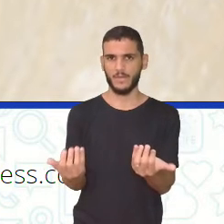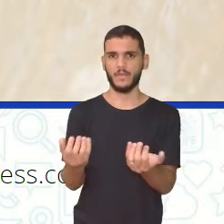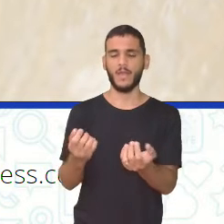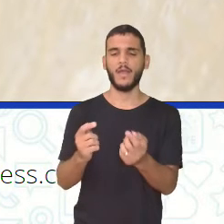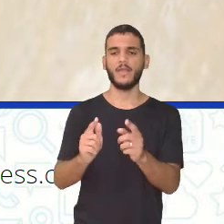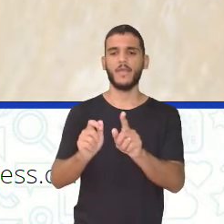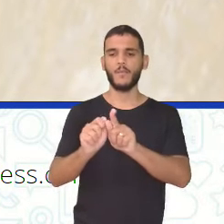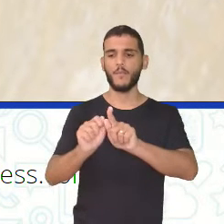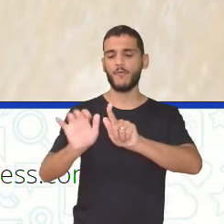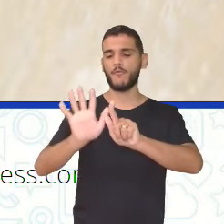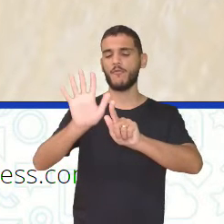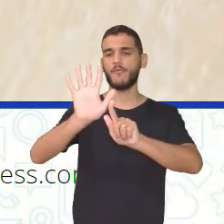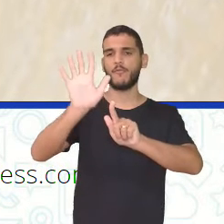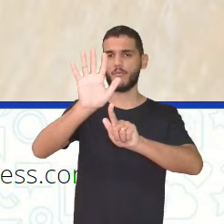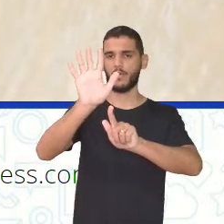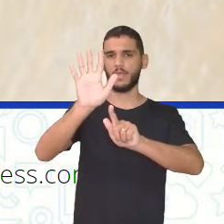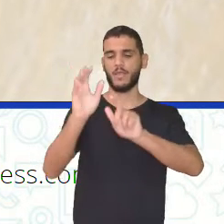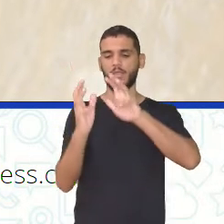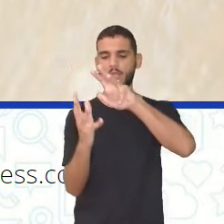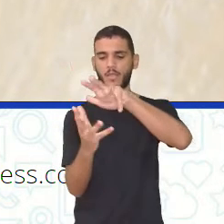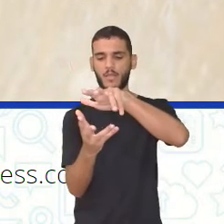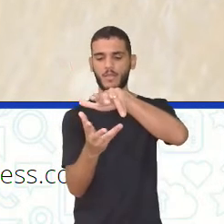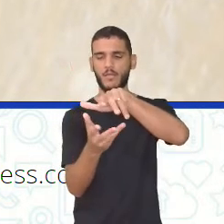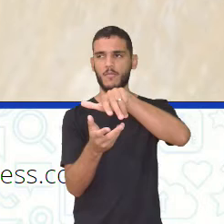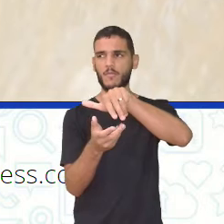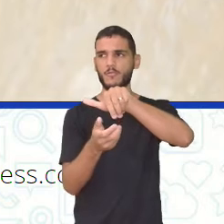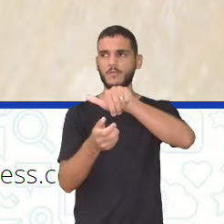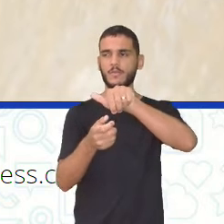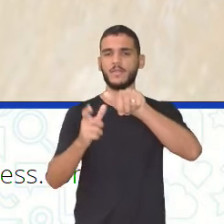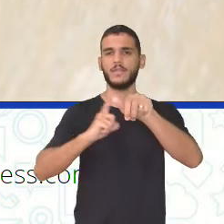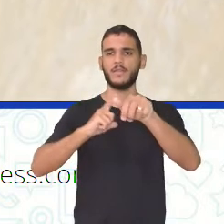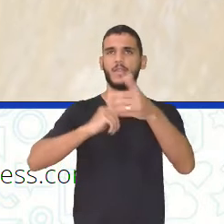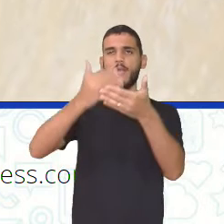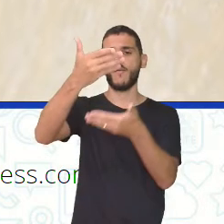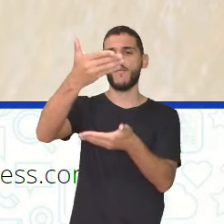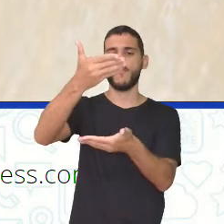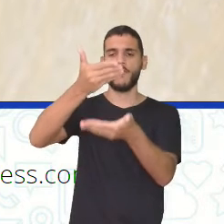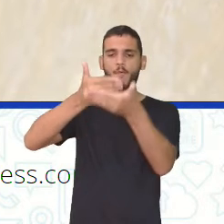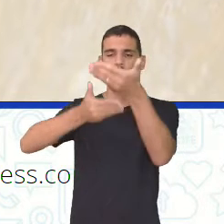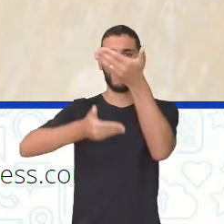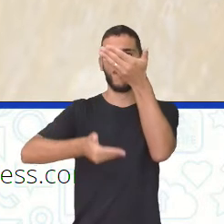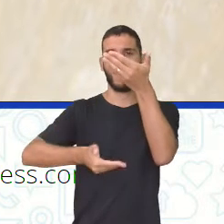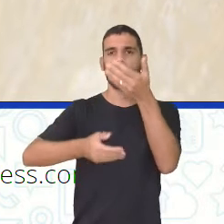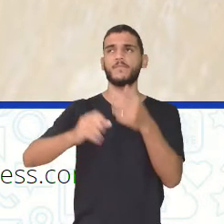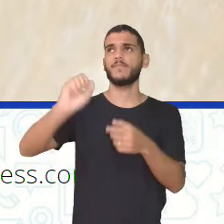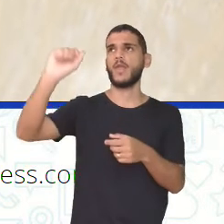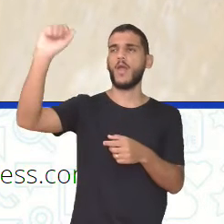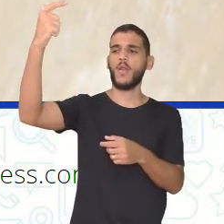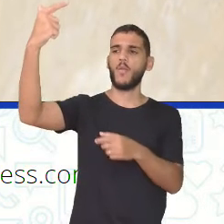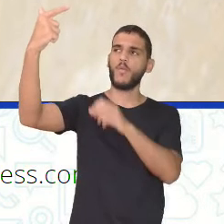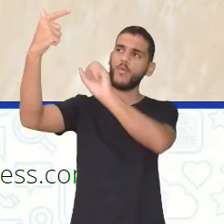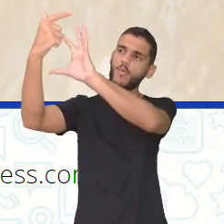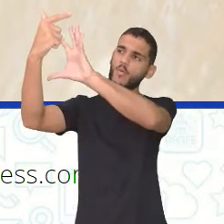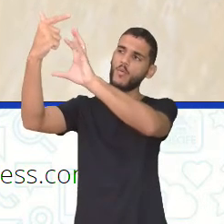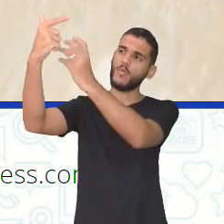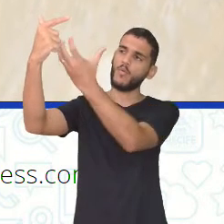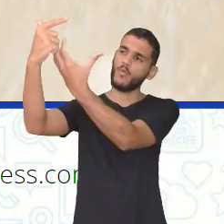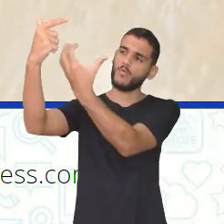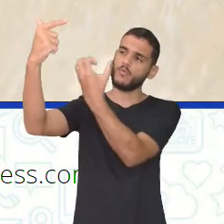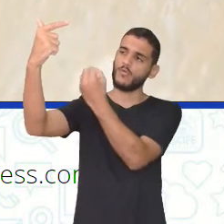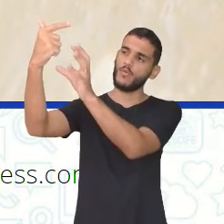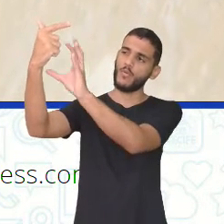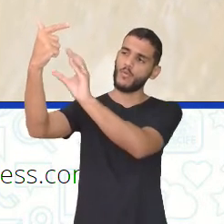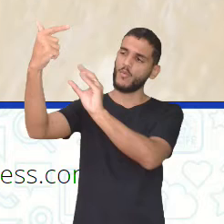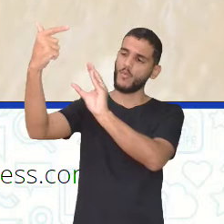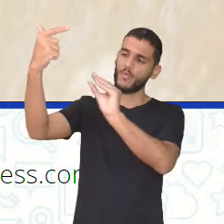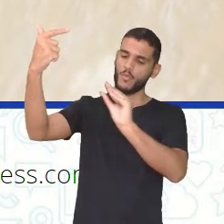absorver também gases da atmosfera, vai haver essa troca aí através da luz, na fotossíntese. Essas plantas, elas